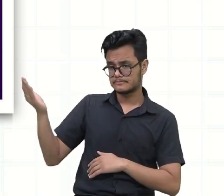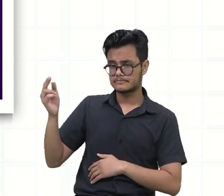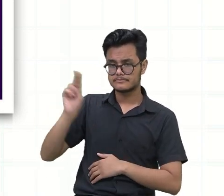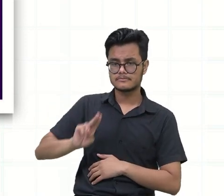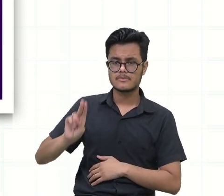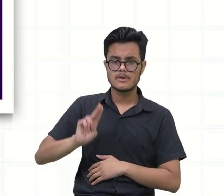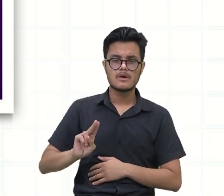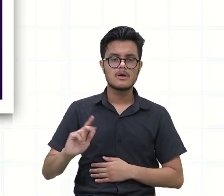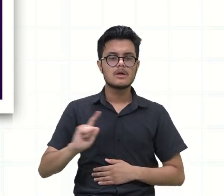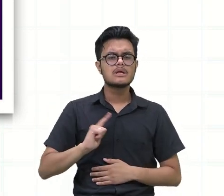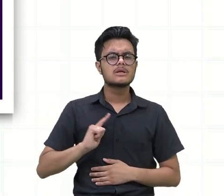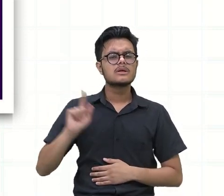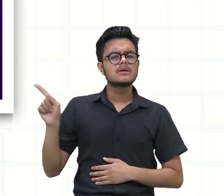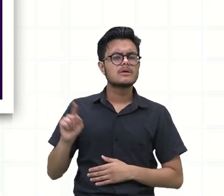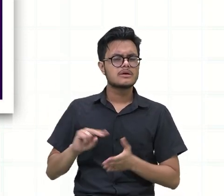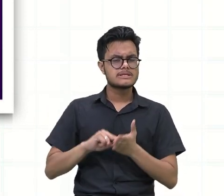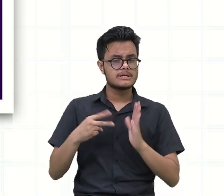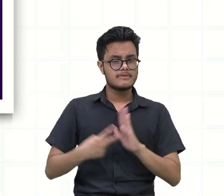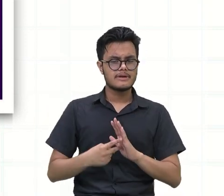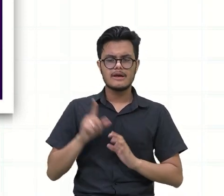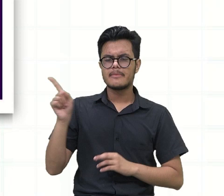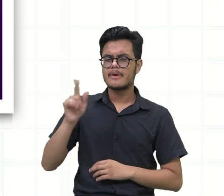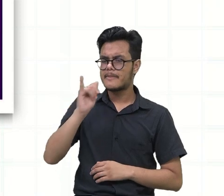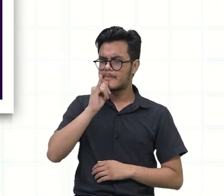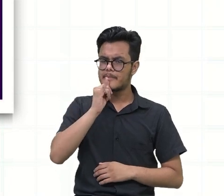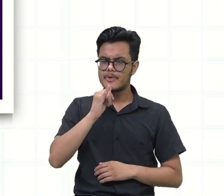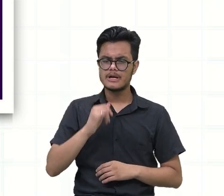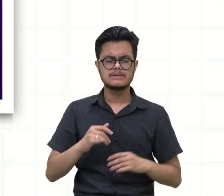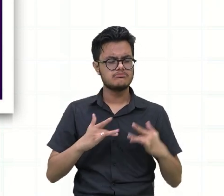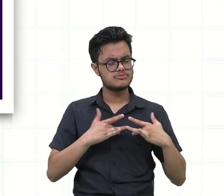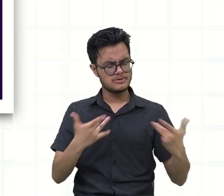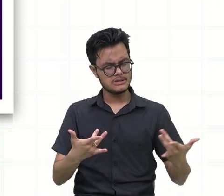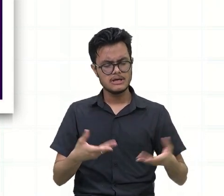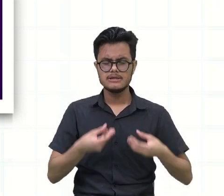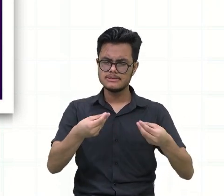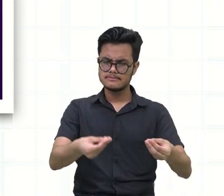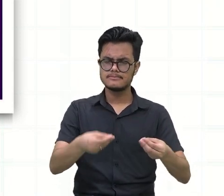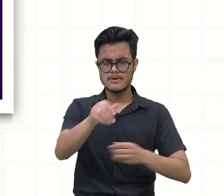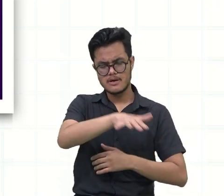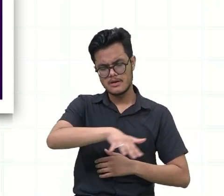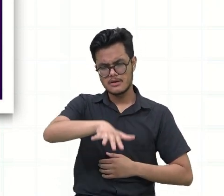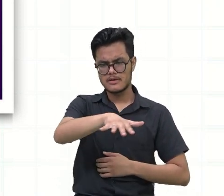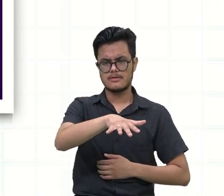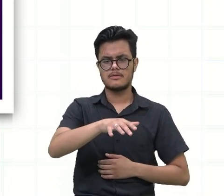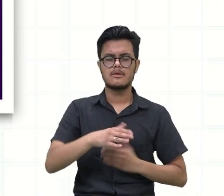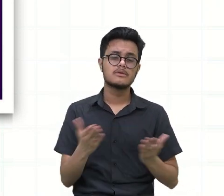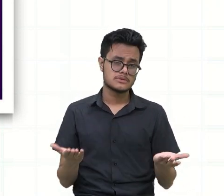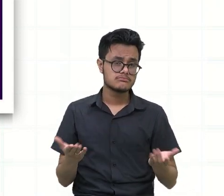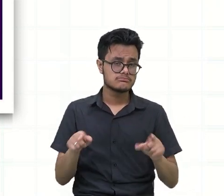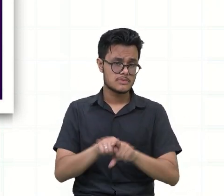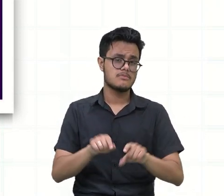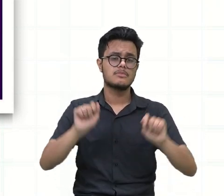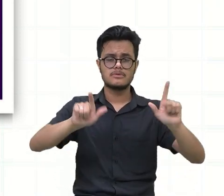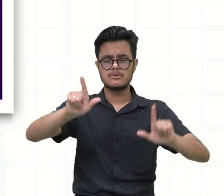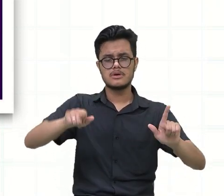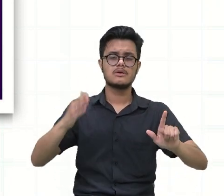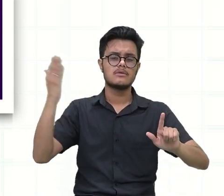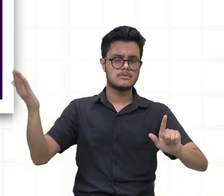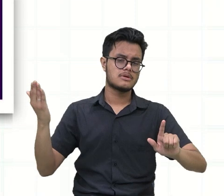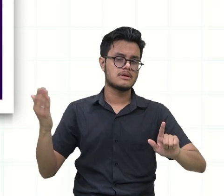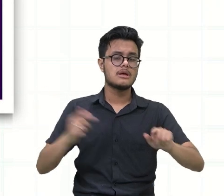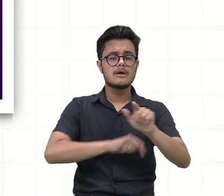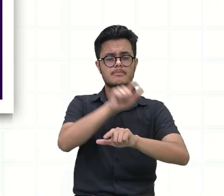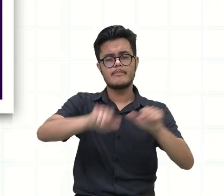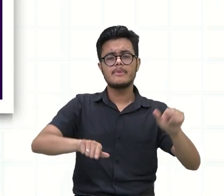que está no sentido de doar, né, doe para o bazar. Também é outro tipo de campanha que as pessoas fazem, né,